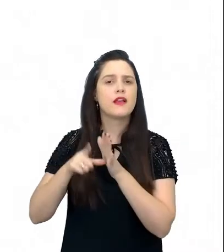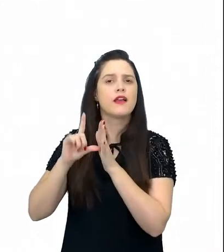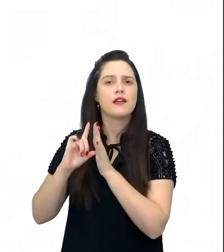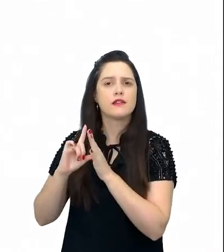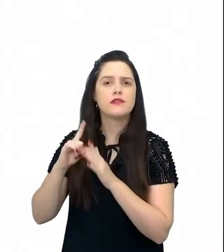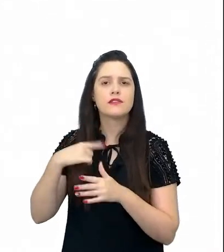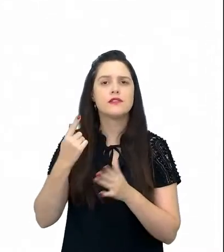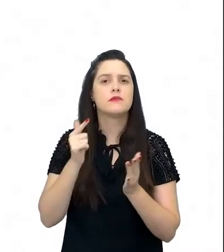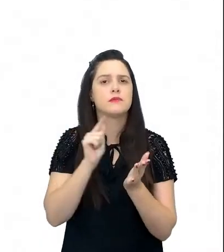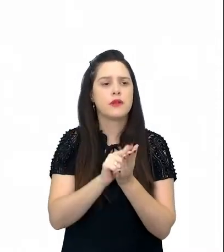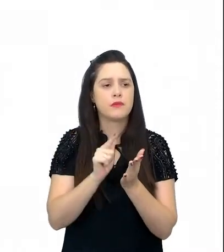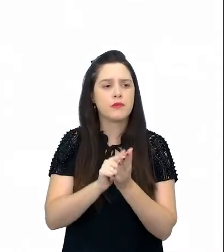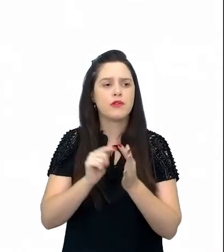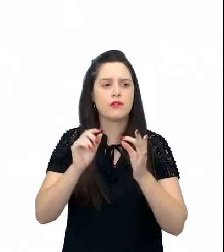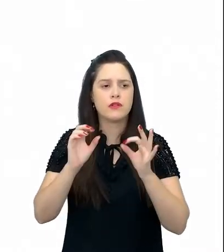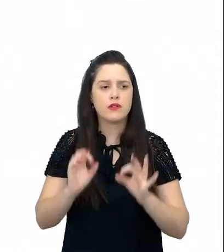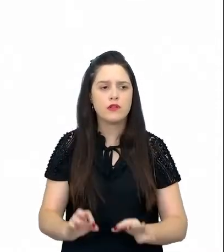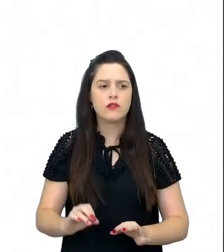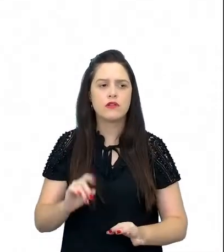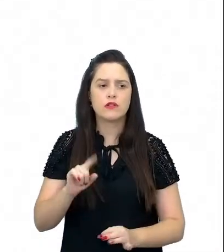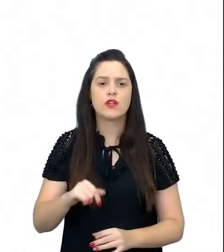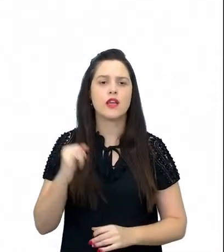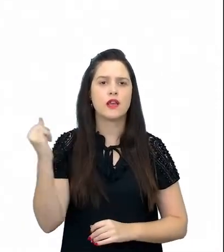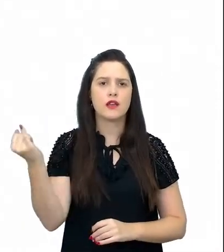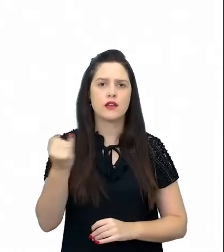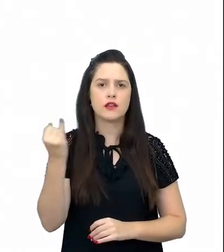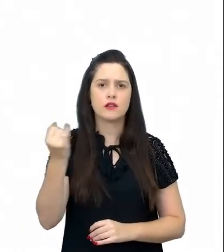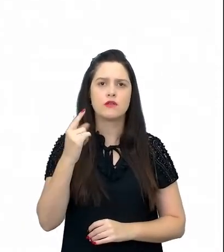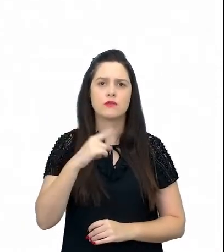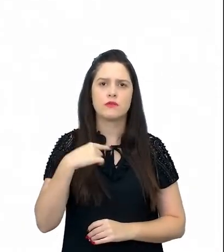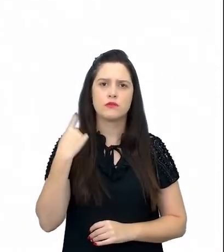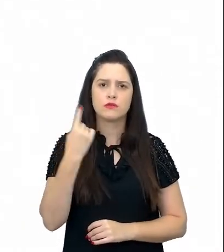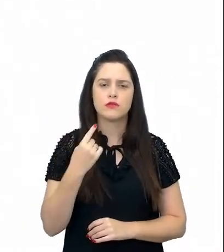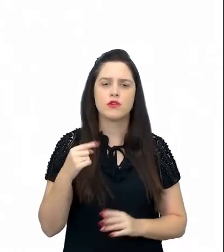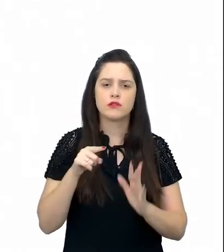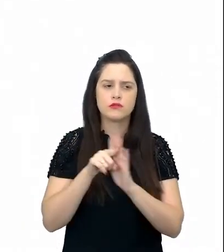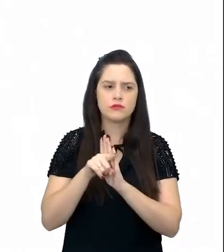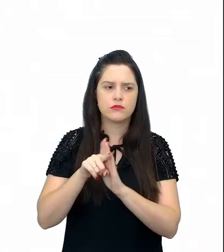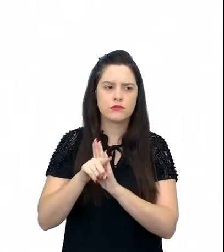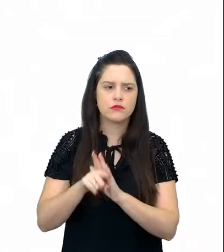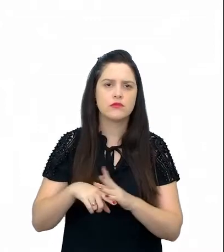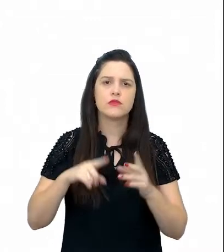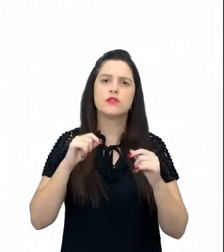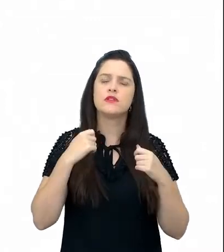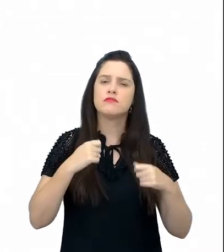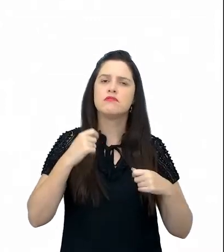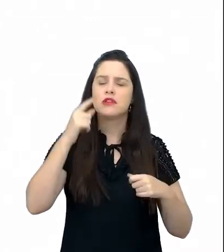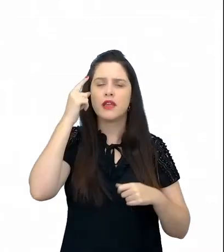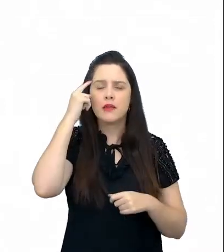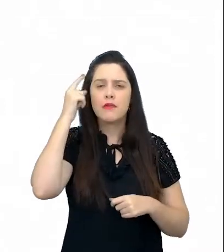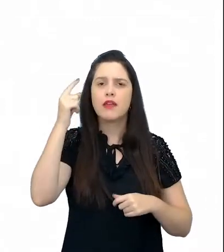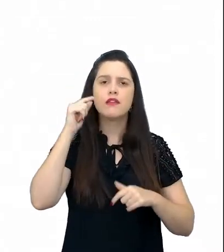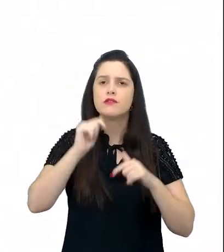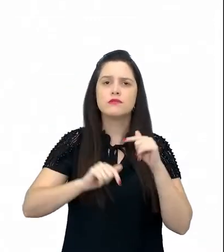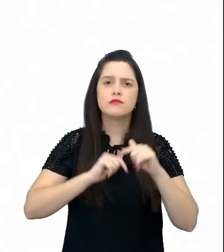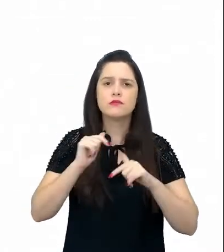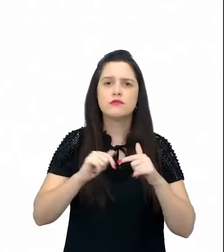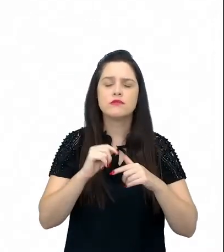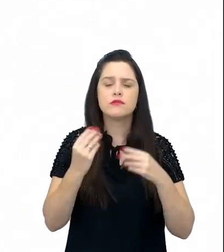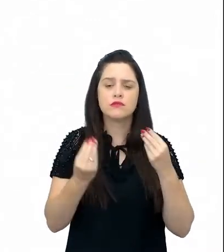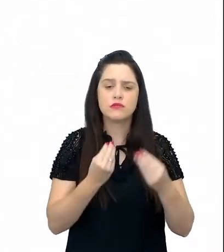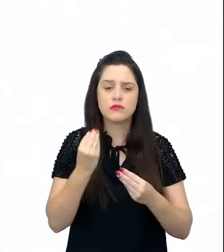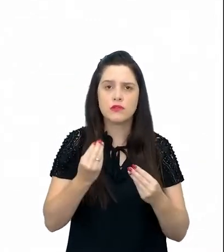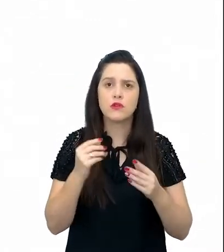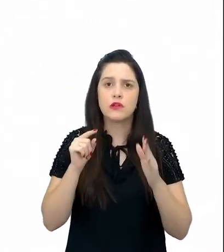nesse papel da investigação, que é importante, como que nós investigamos, o que o estudante deve trabalhar quando se fala